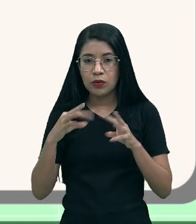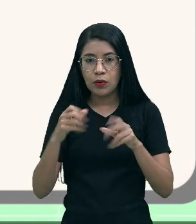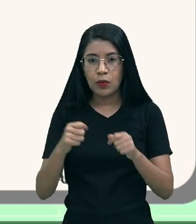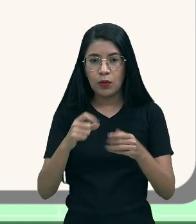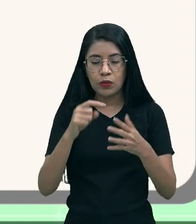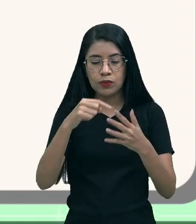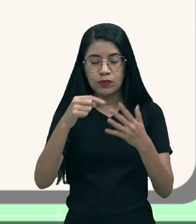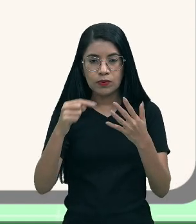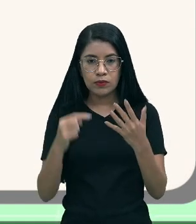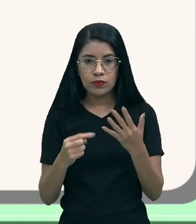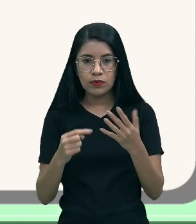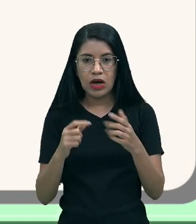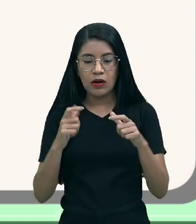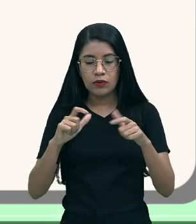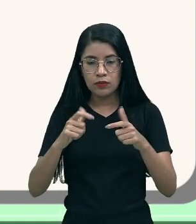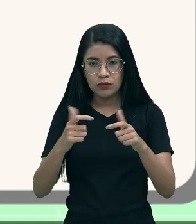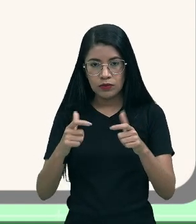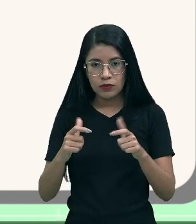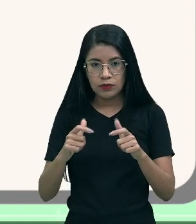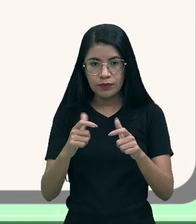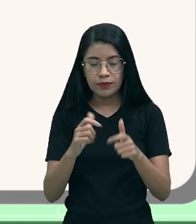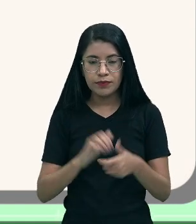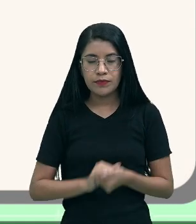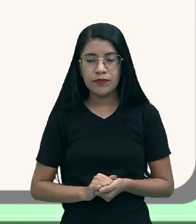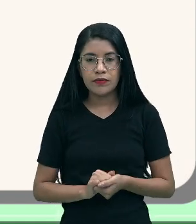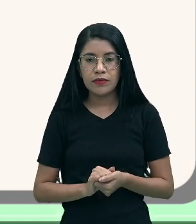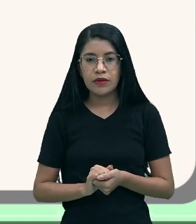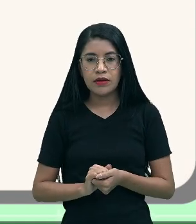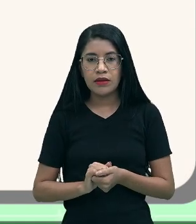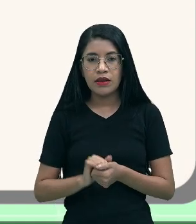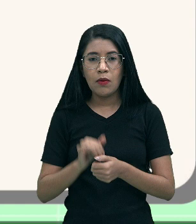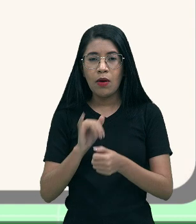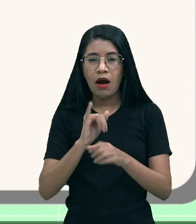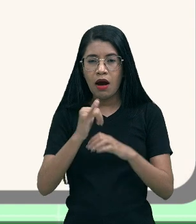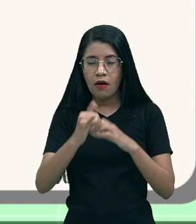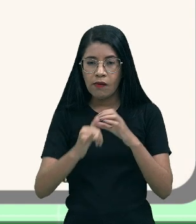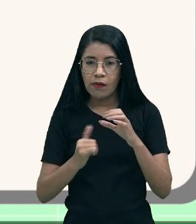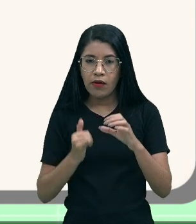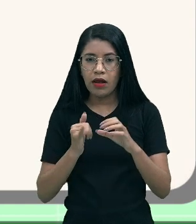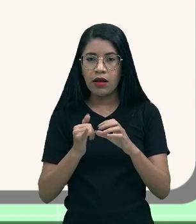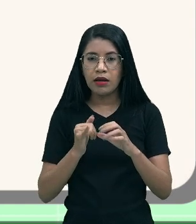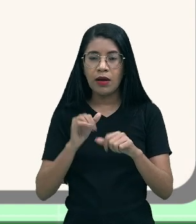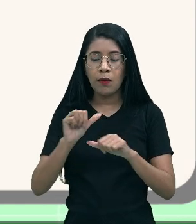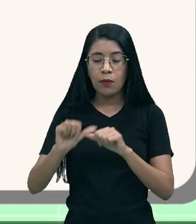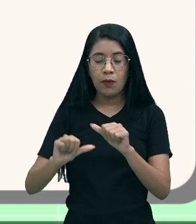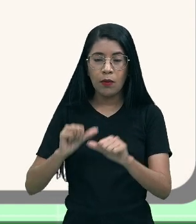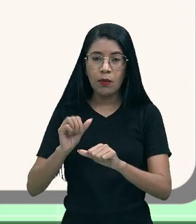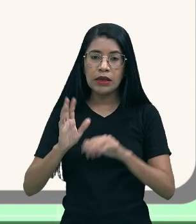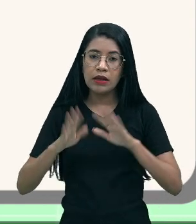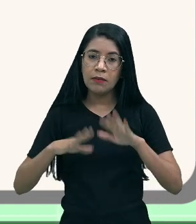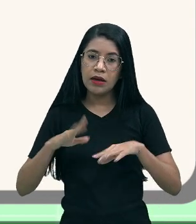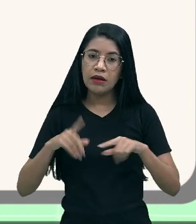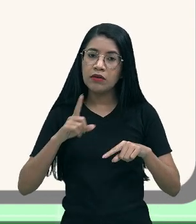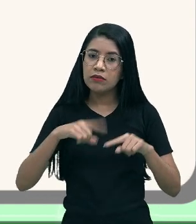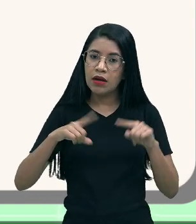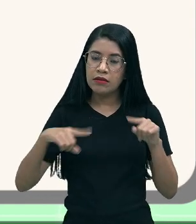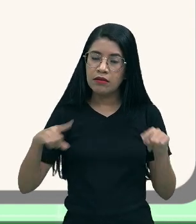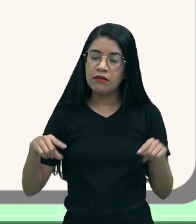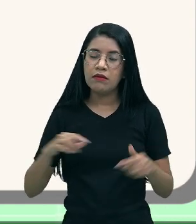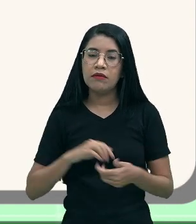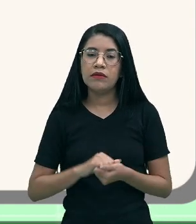circuito. Além disso, a corrente elétrica que passa em cada um deles varia de acordo com sua resistência, que é